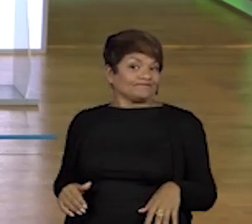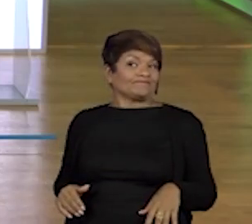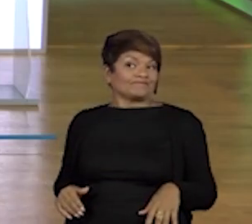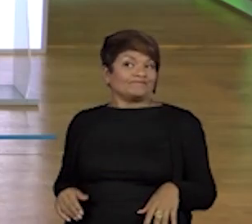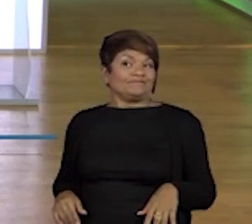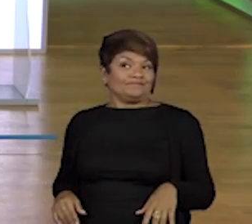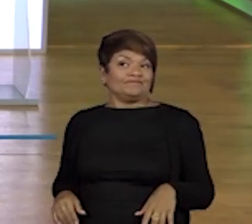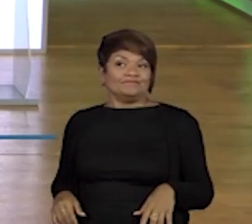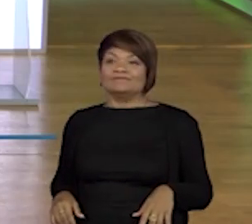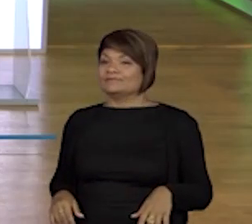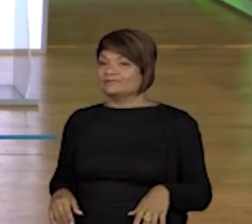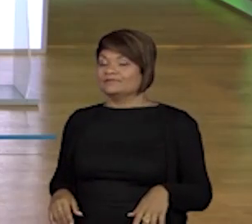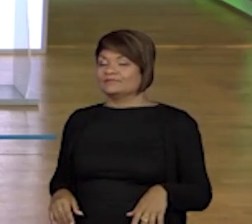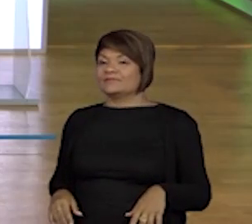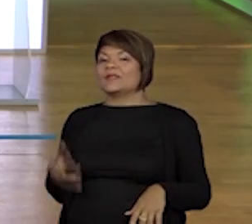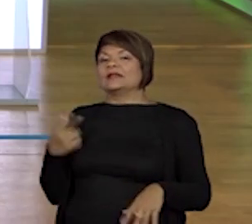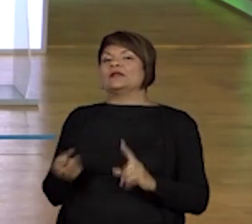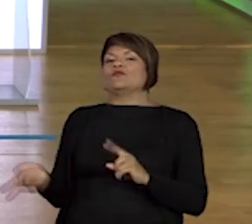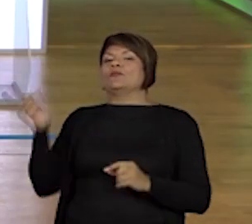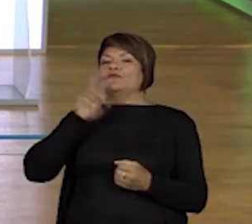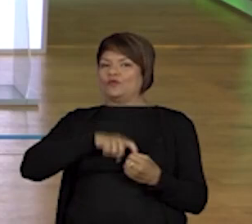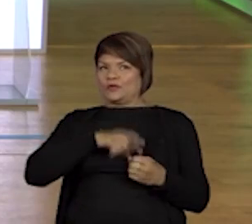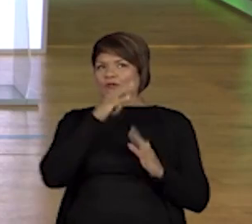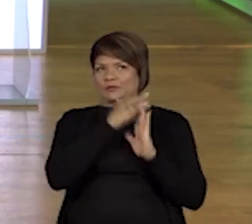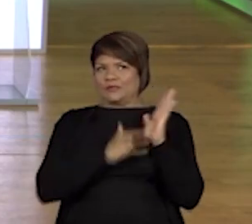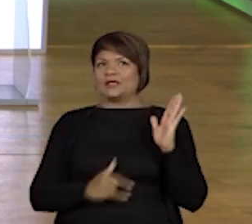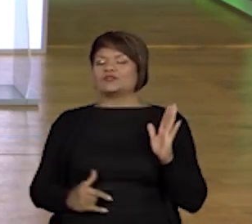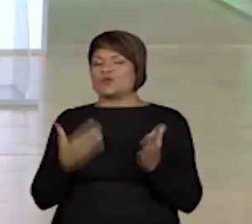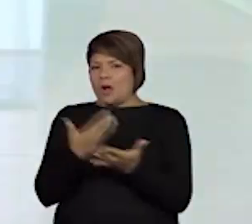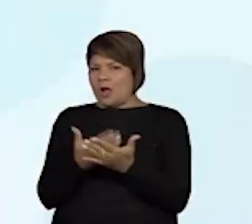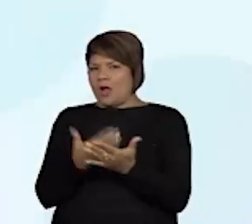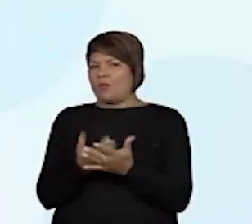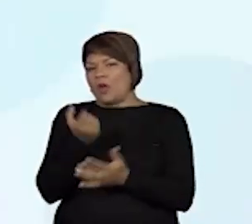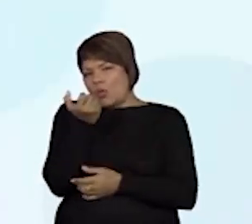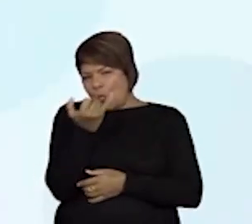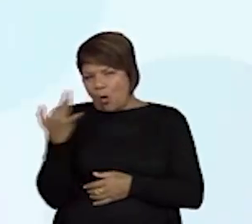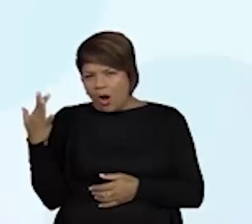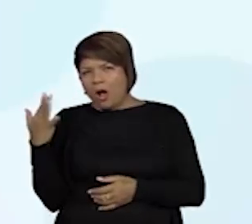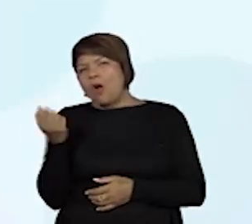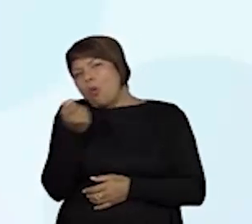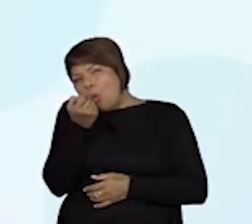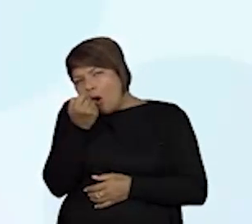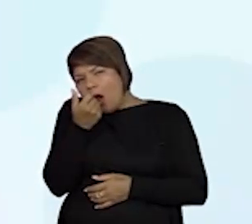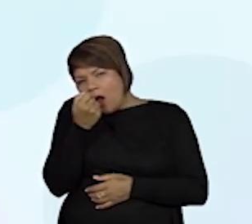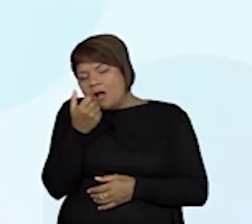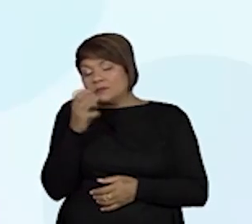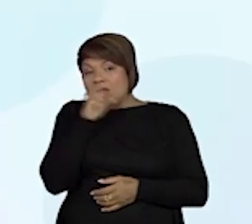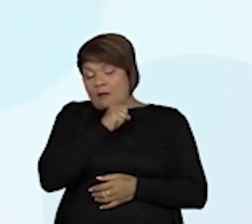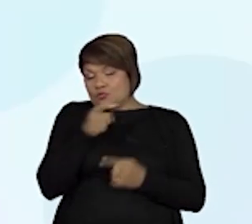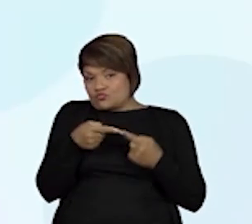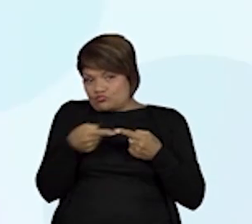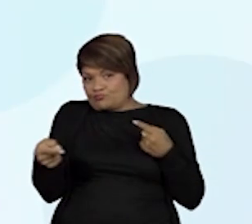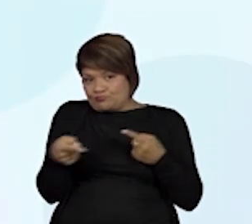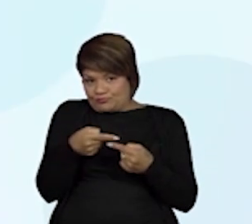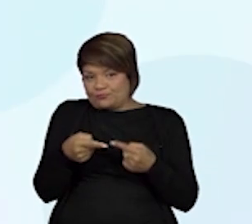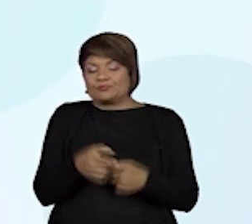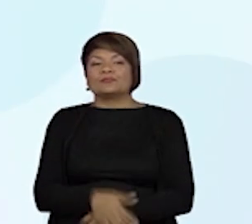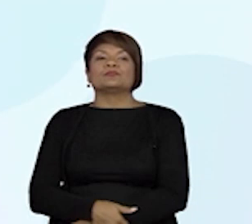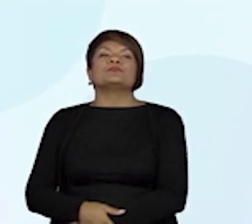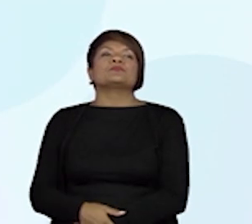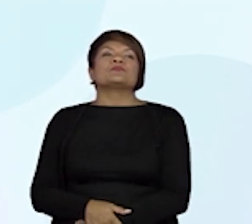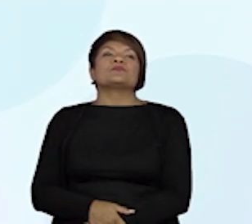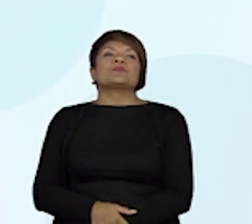Isso mesmo. Então, vamos voltar ao texto aí, que a aula está se encerrando, passando muito rápido. Essa conversa